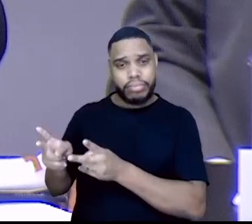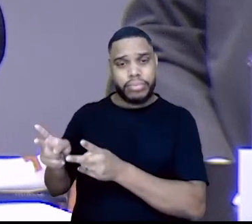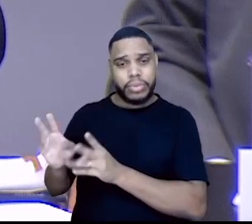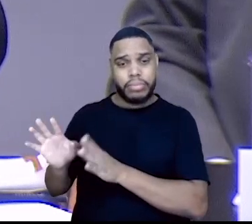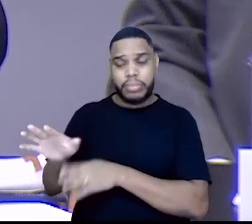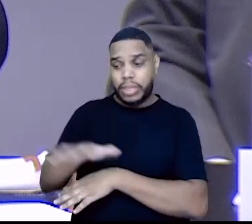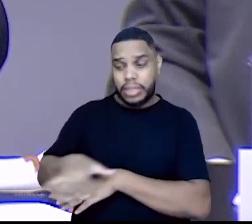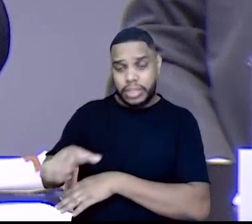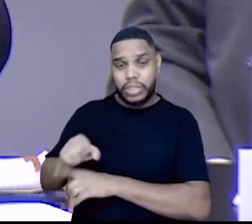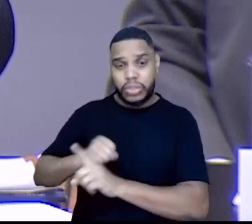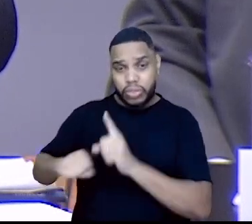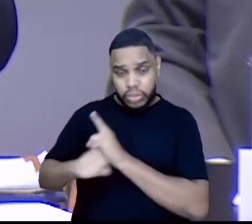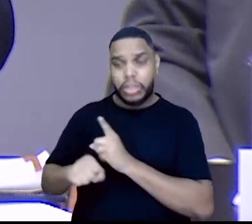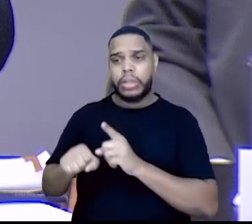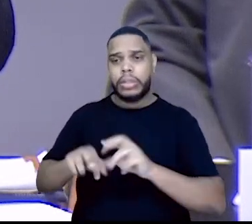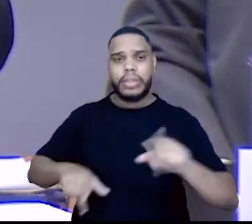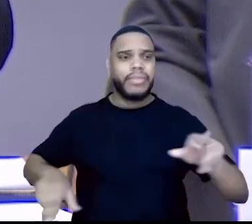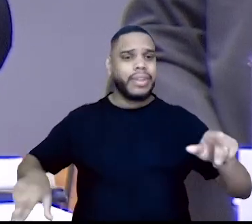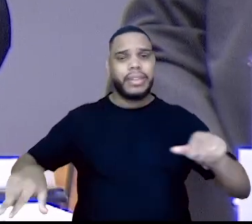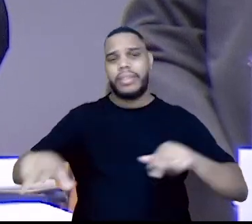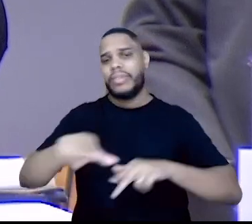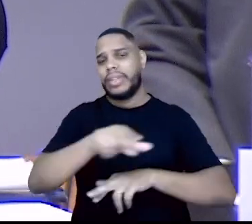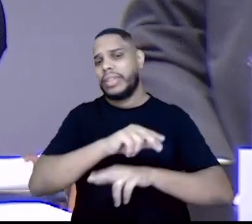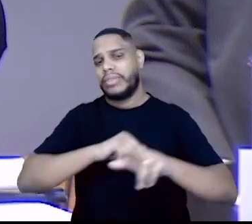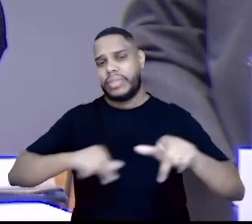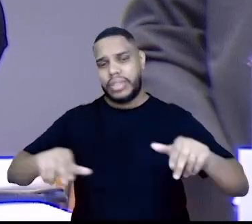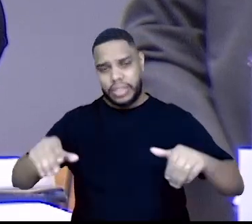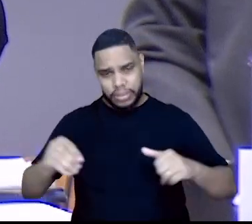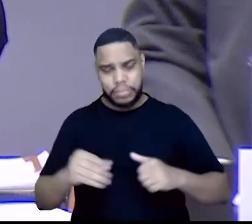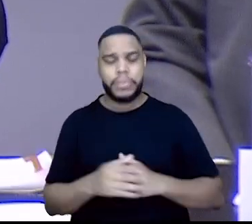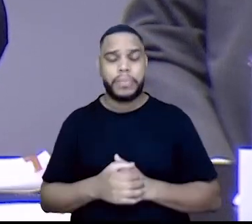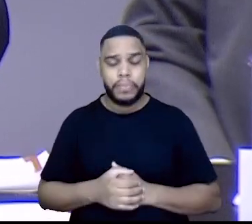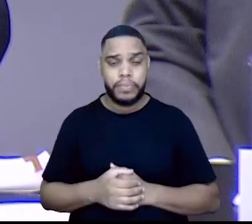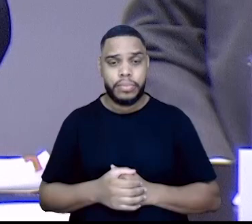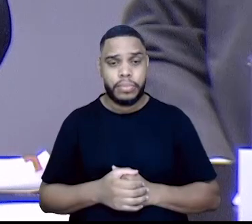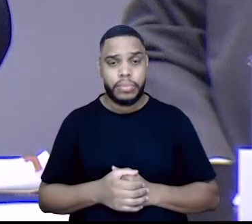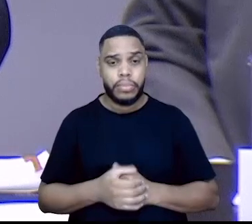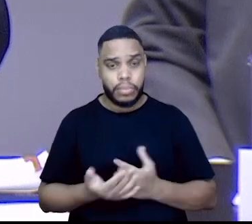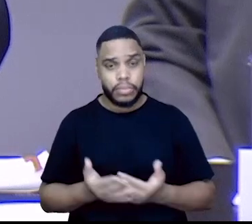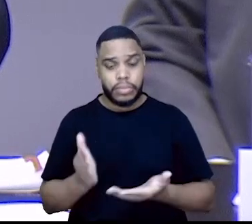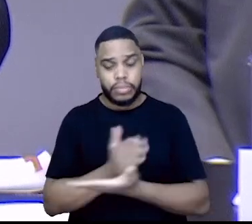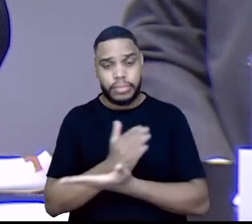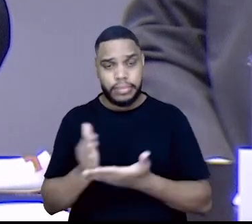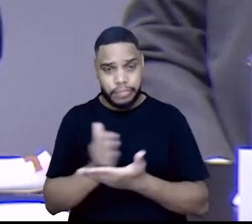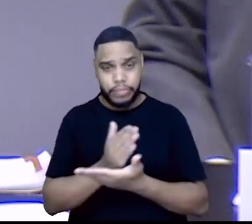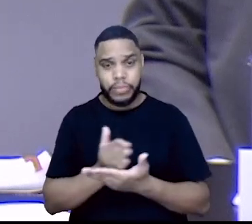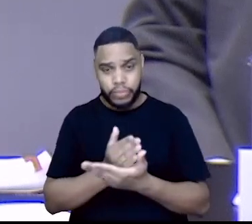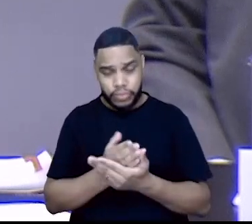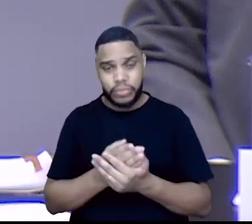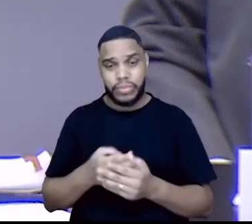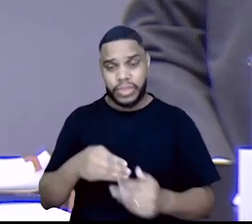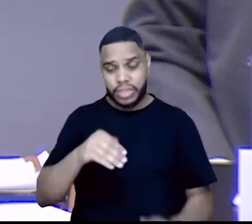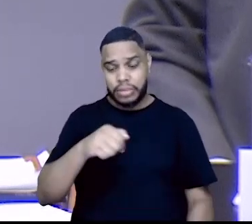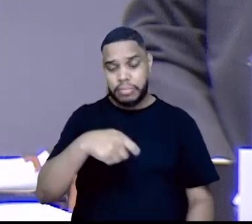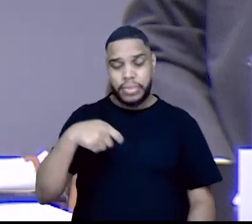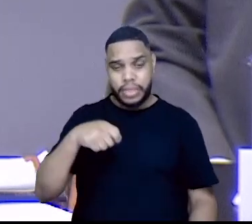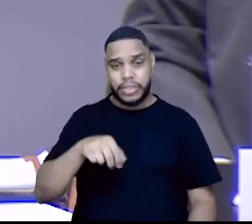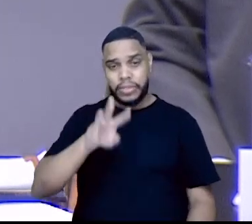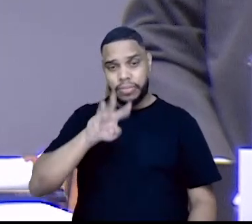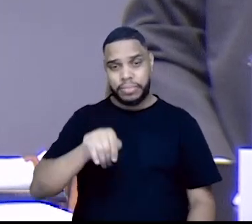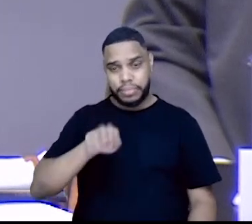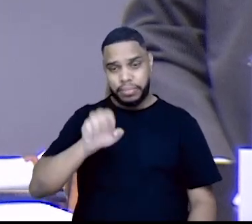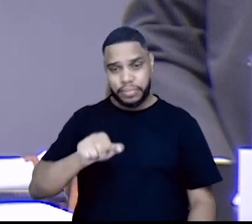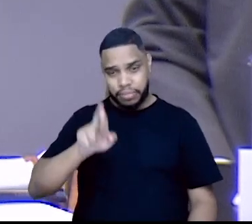os modelos nem sempre são totalmente esquemáticos e típicos, na classificação do Max Weber. E o que aconteceu no